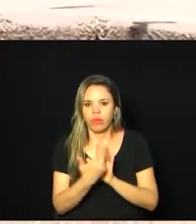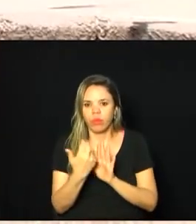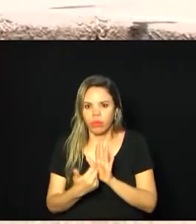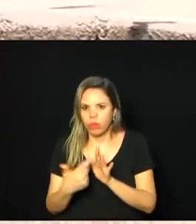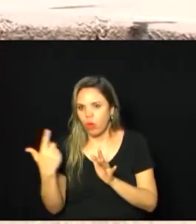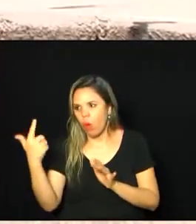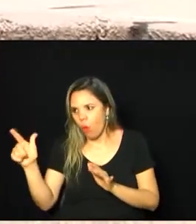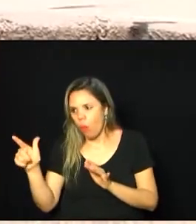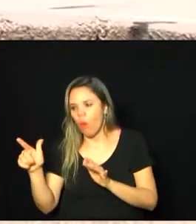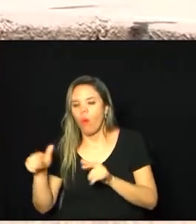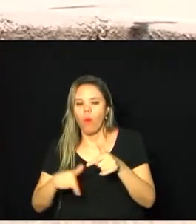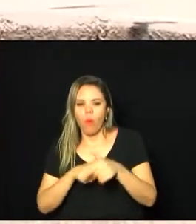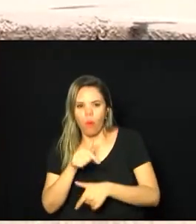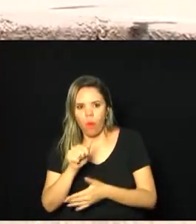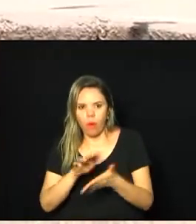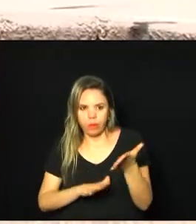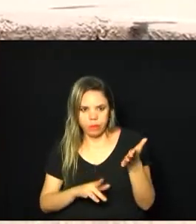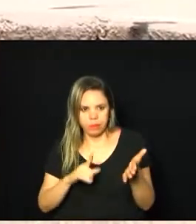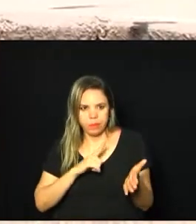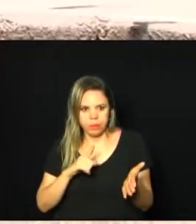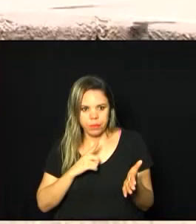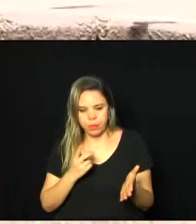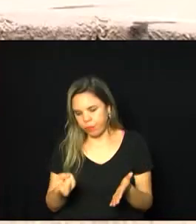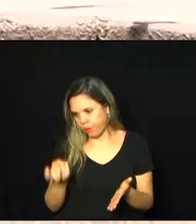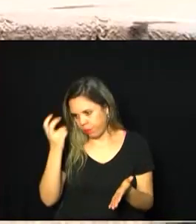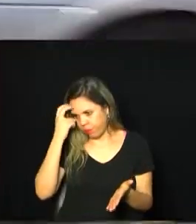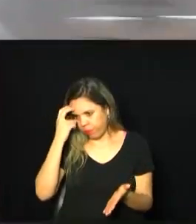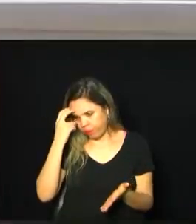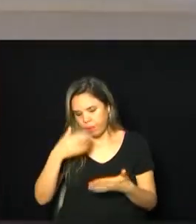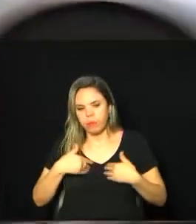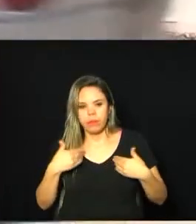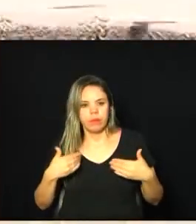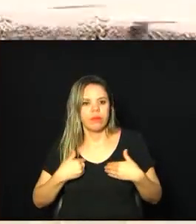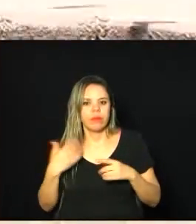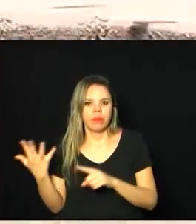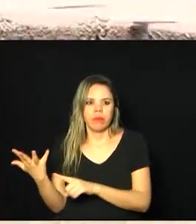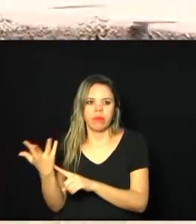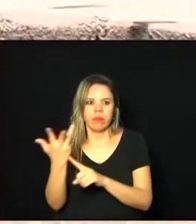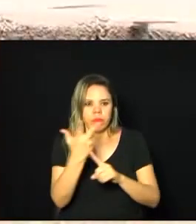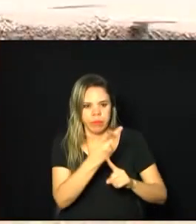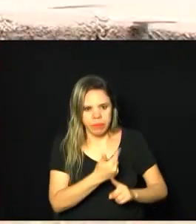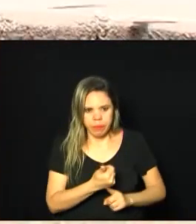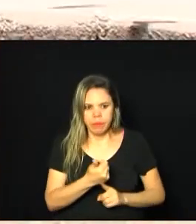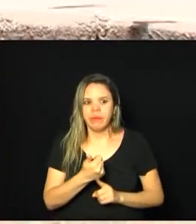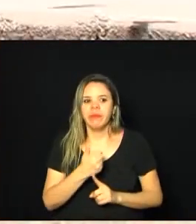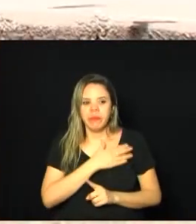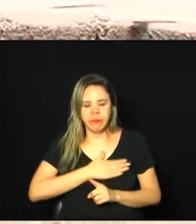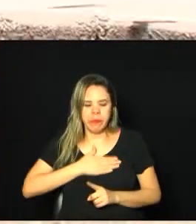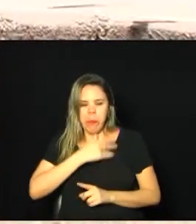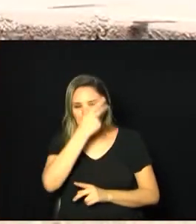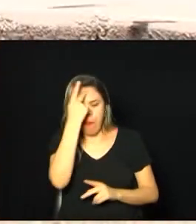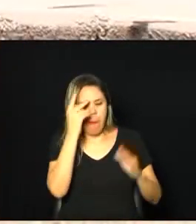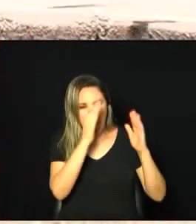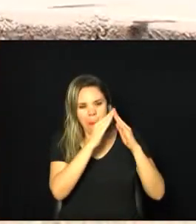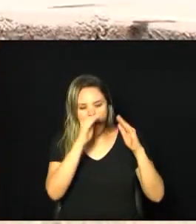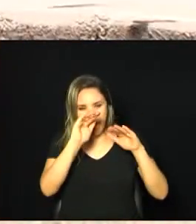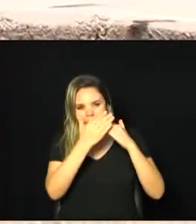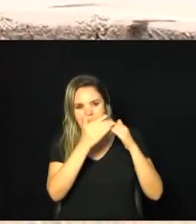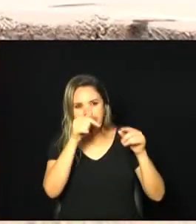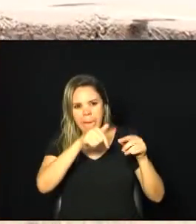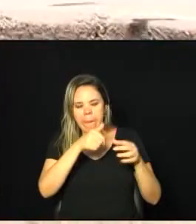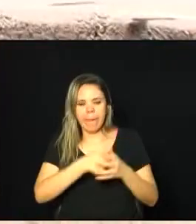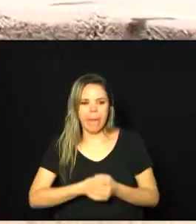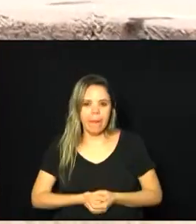também outras atividades que trazem cultura, que trazem arte, que trazem dignidade para os moradores deste